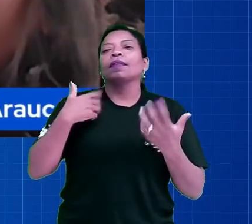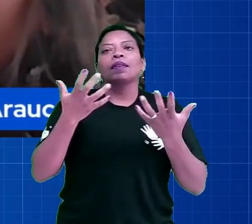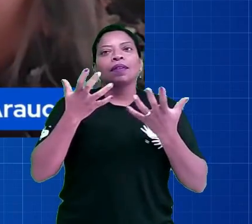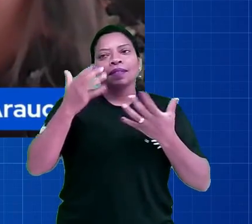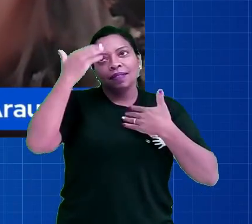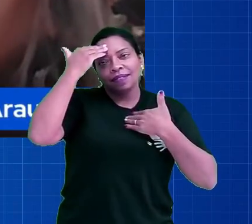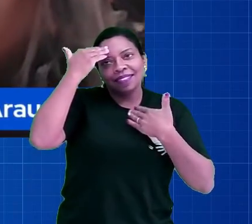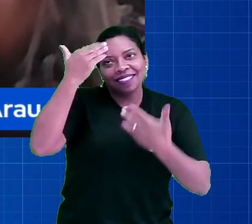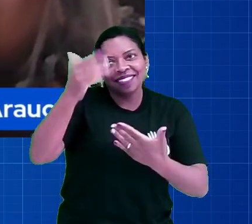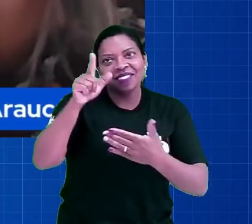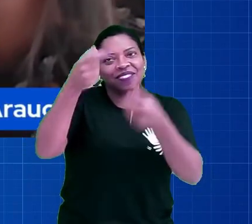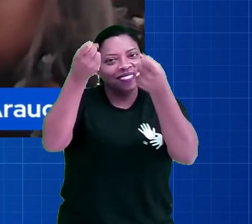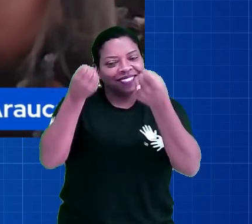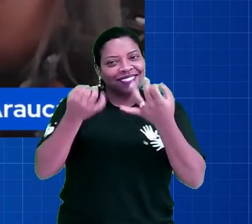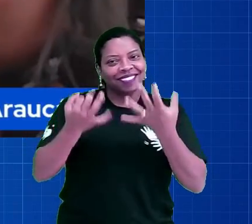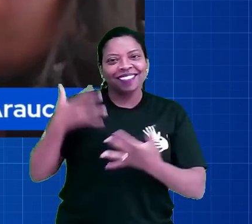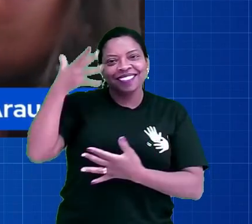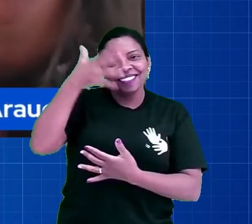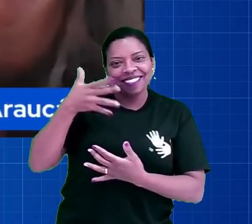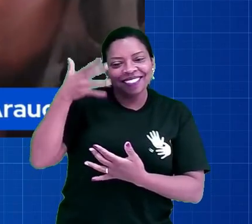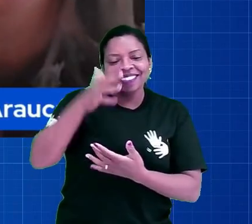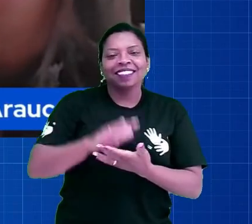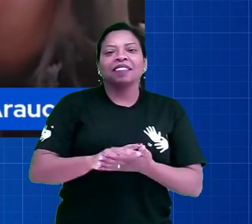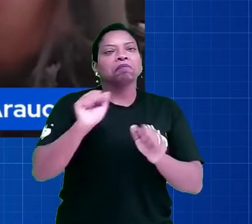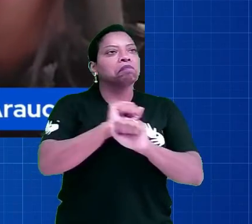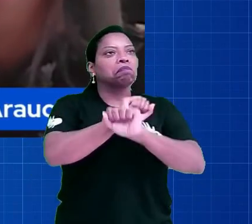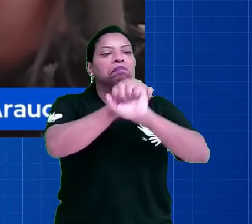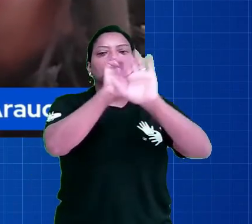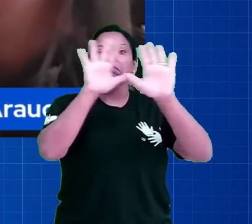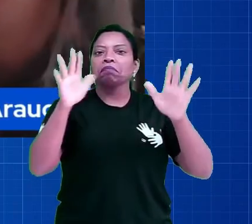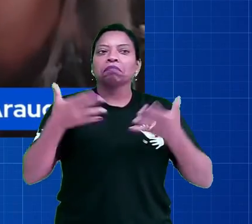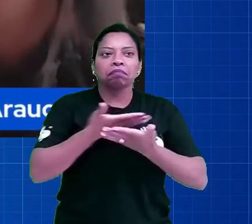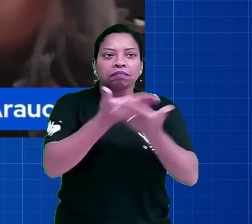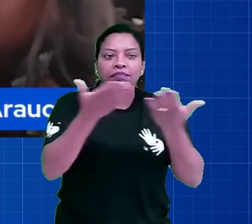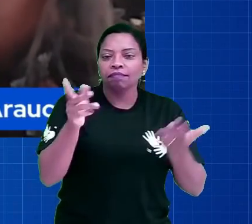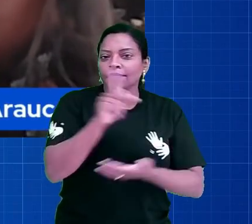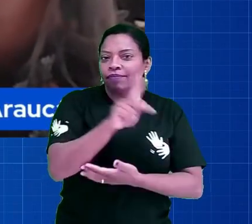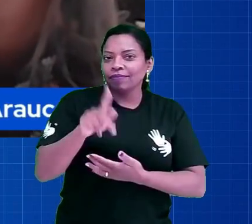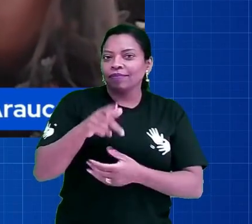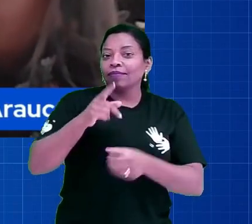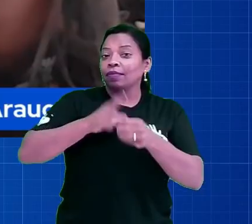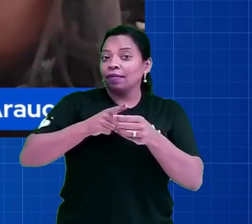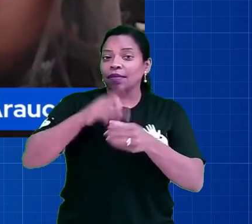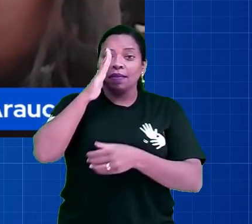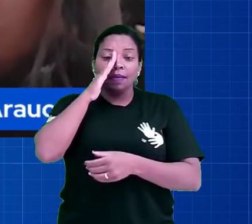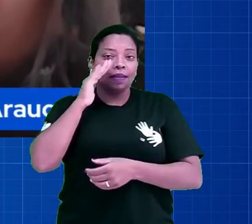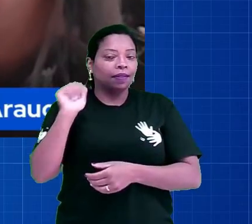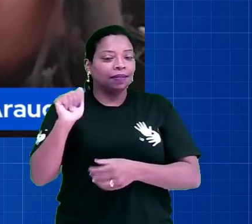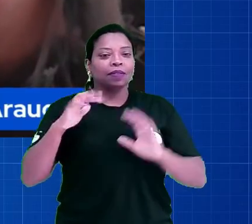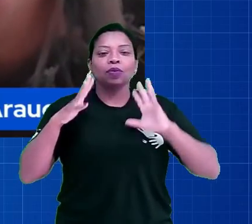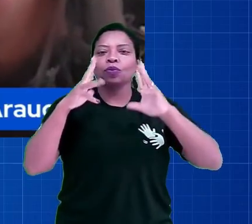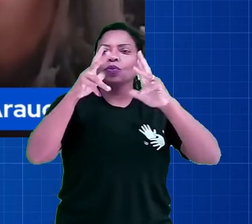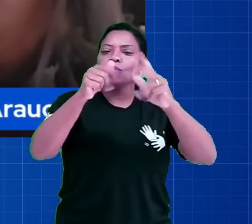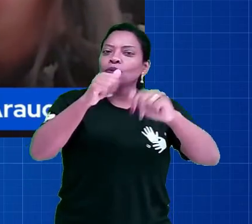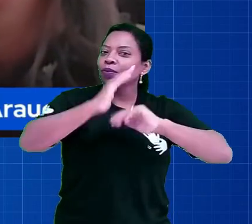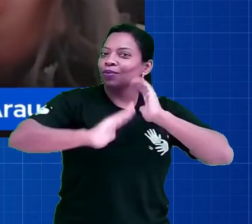sua fala. Acho que foi bem esclarecedora para as professoras do nosso município, para todos os profissionais, na